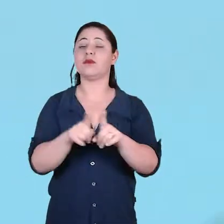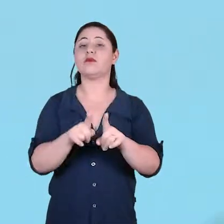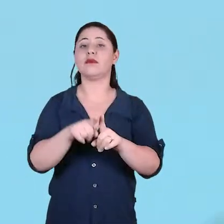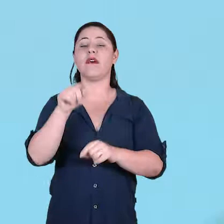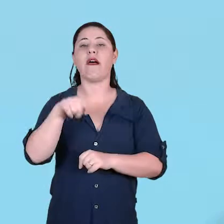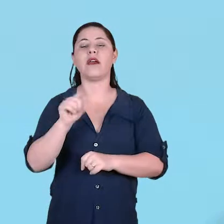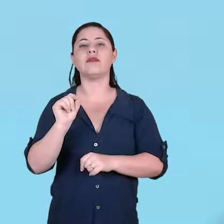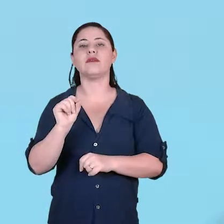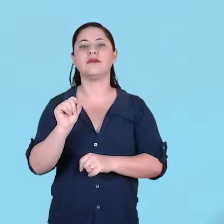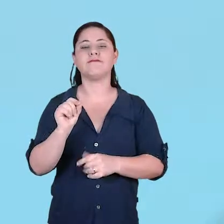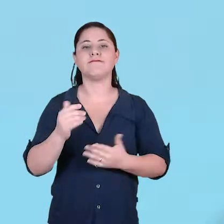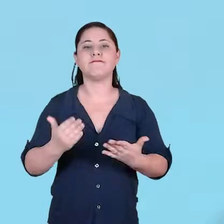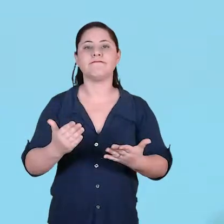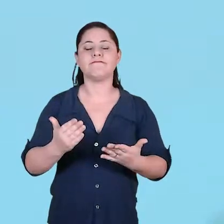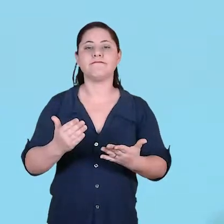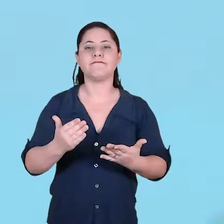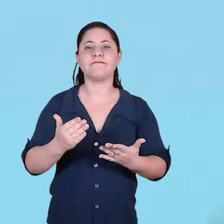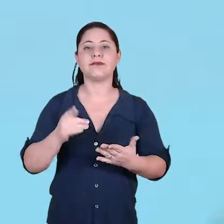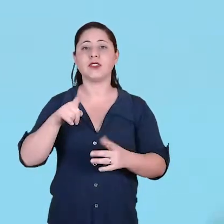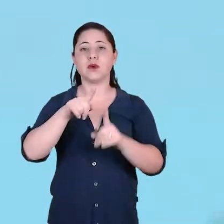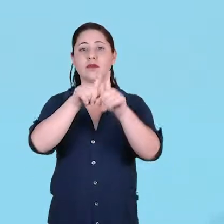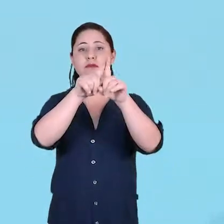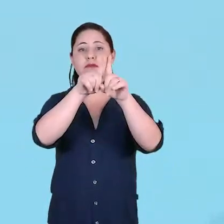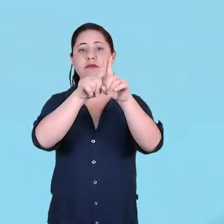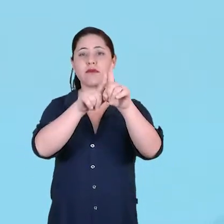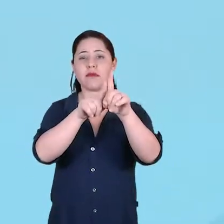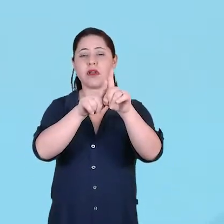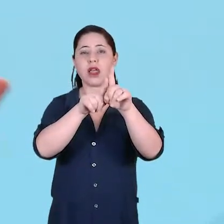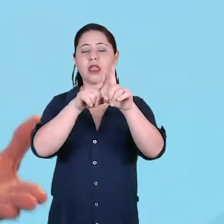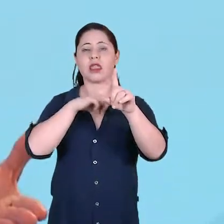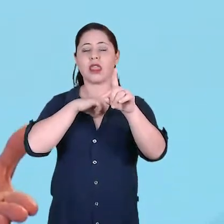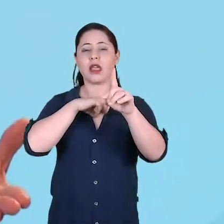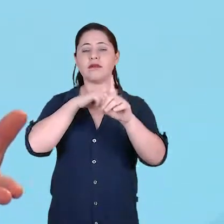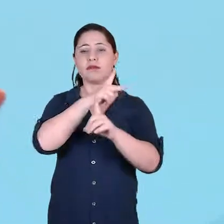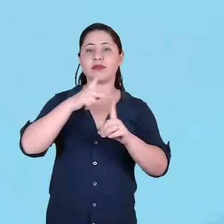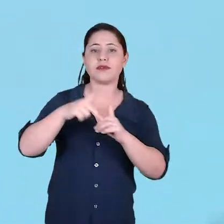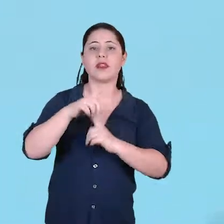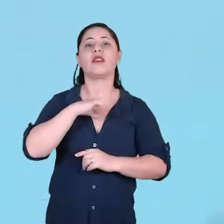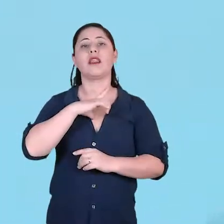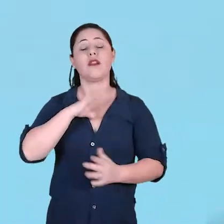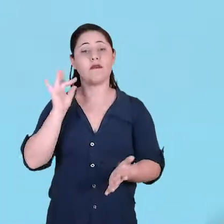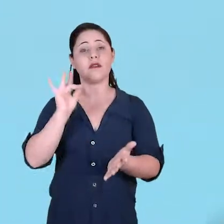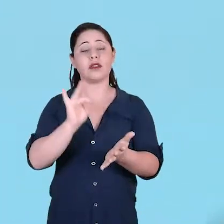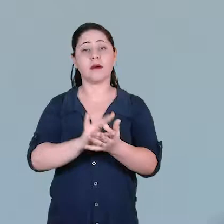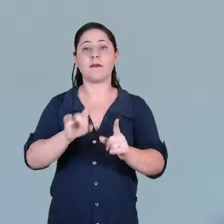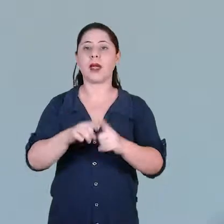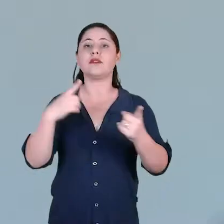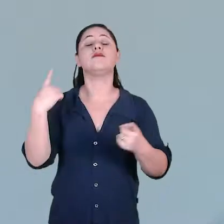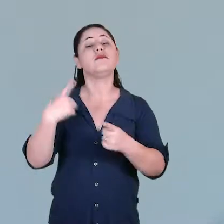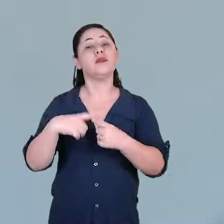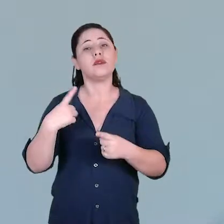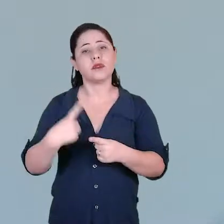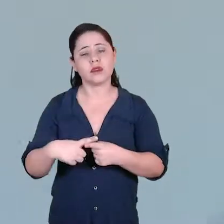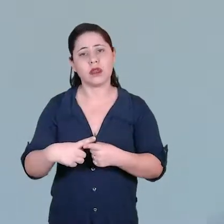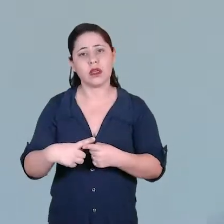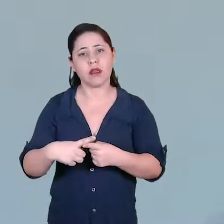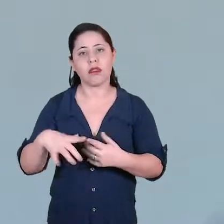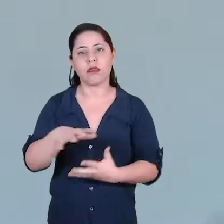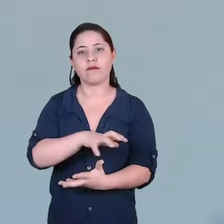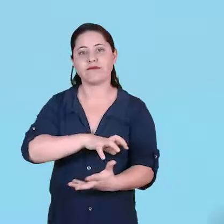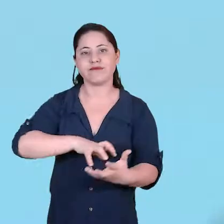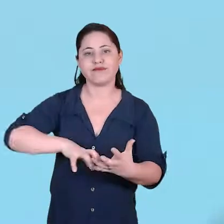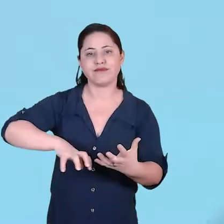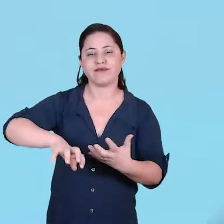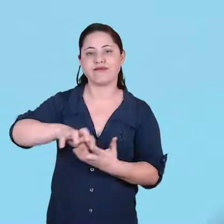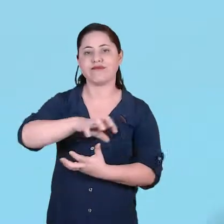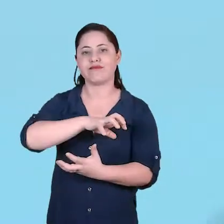é que esse déficit da Previdência ele existe, mas também em função da crise